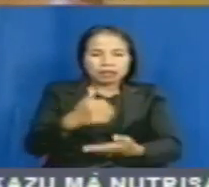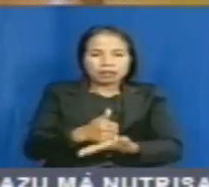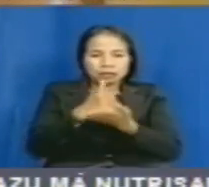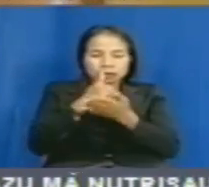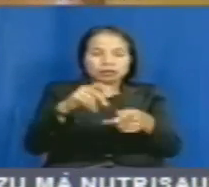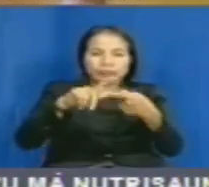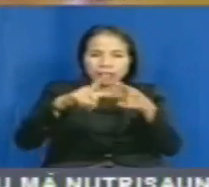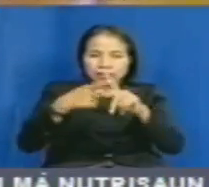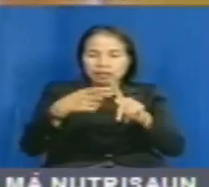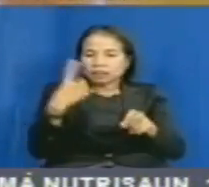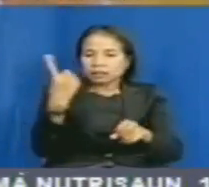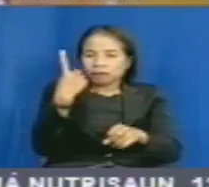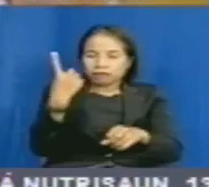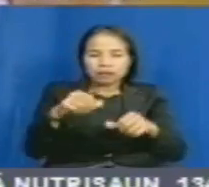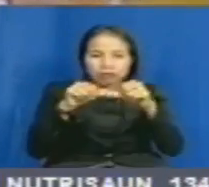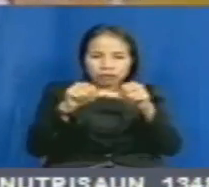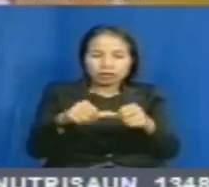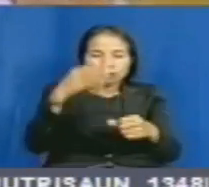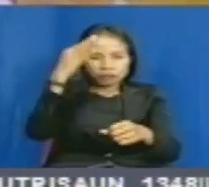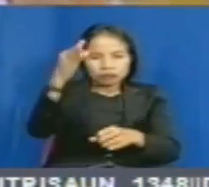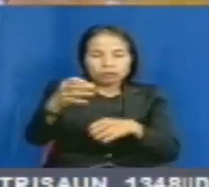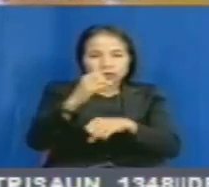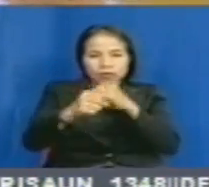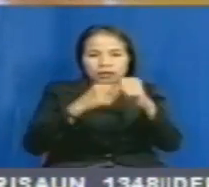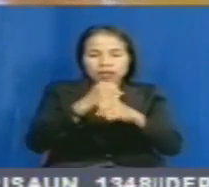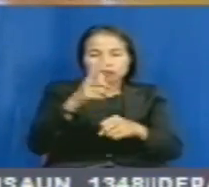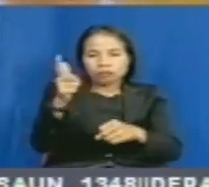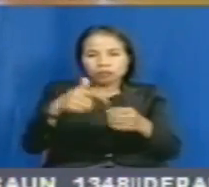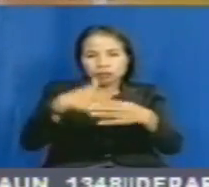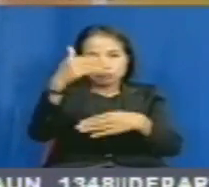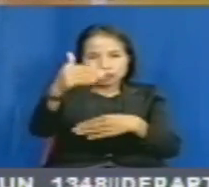amizade dene sei na fatin lao ba oin i rutina ronulu mai tang.